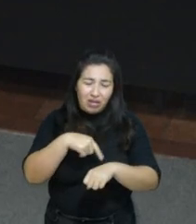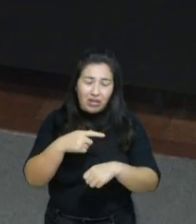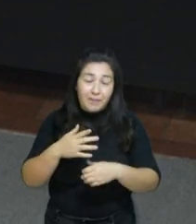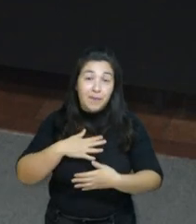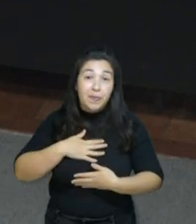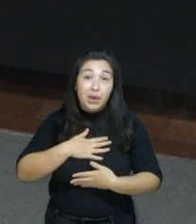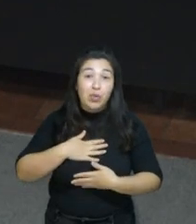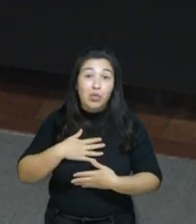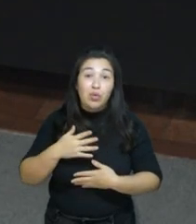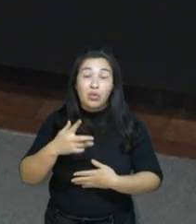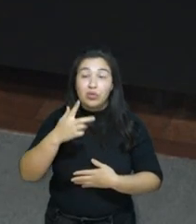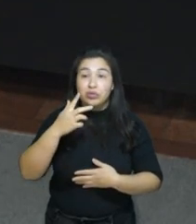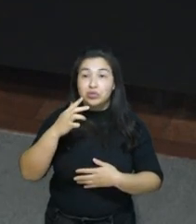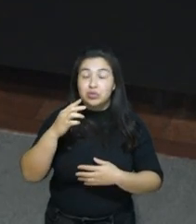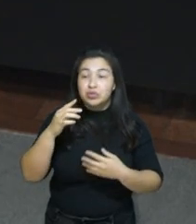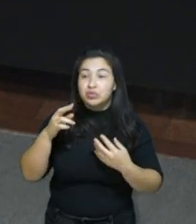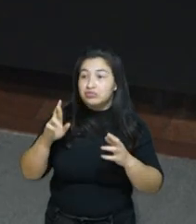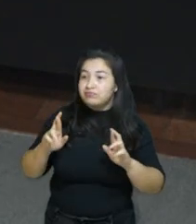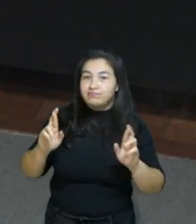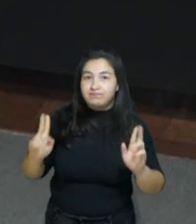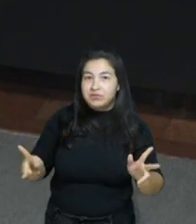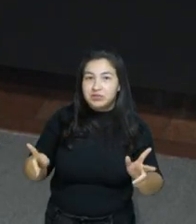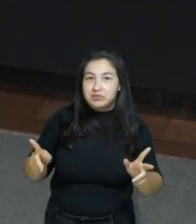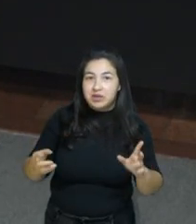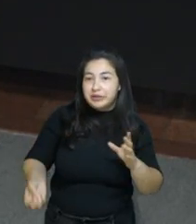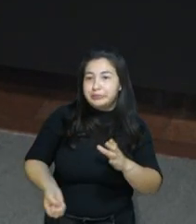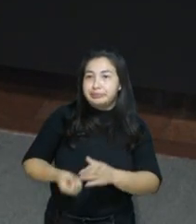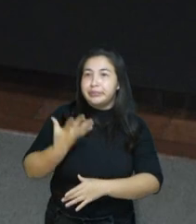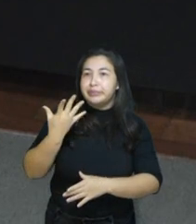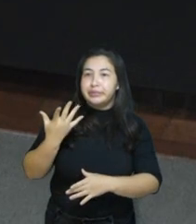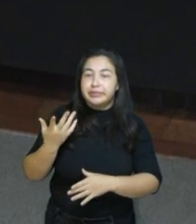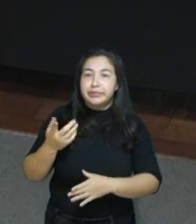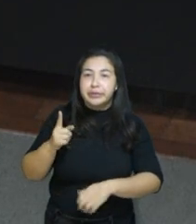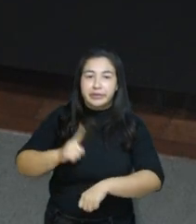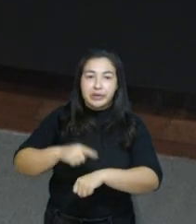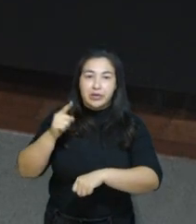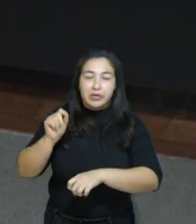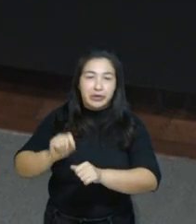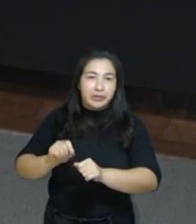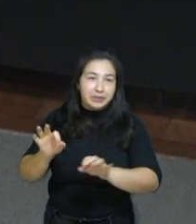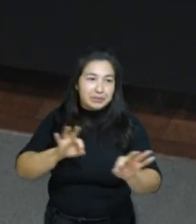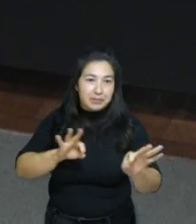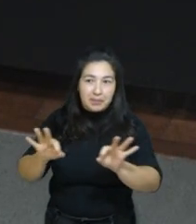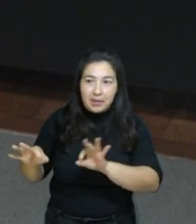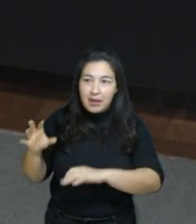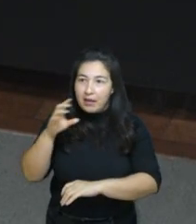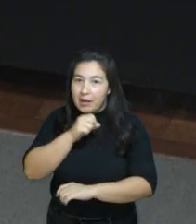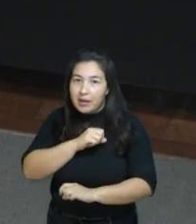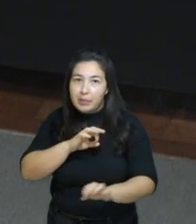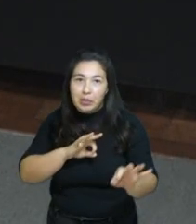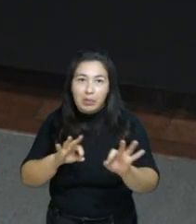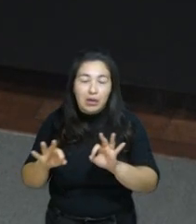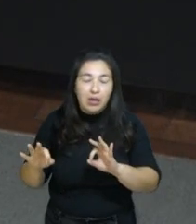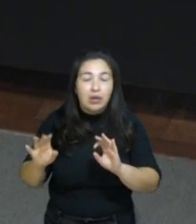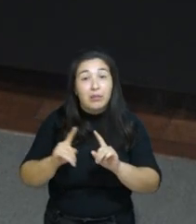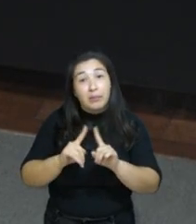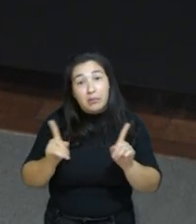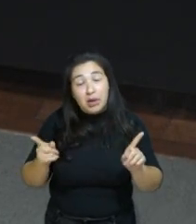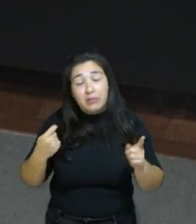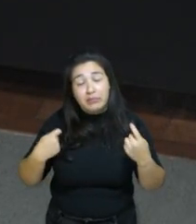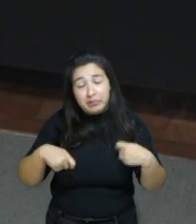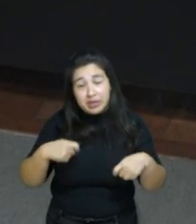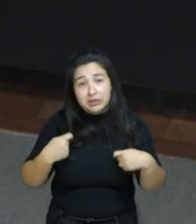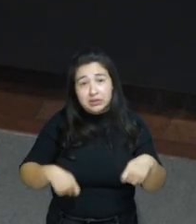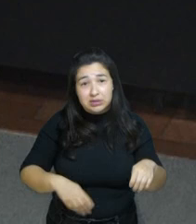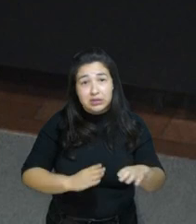de coisas que sejam mais orgânicas e que apareçam espontaneamente, né? Mas talvez a gente precise realmente, para avançar,